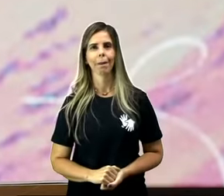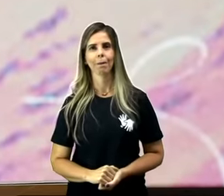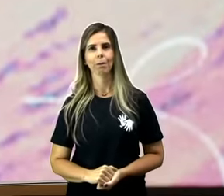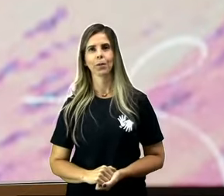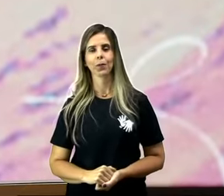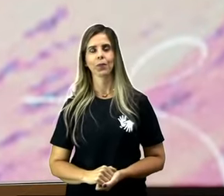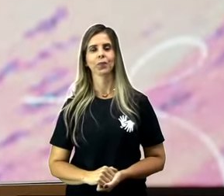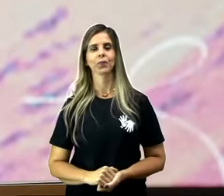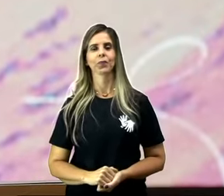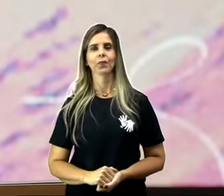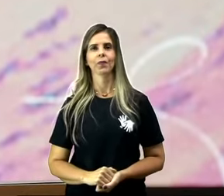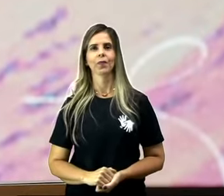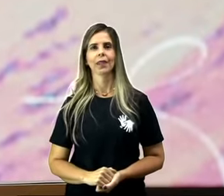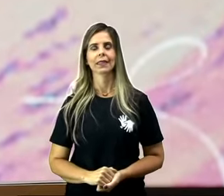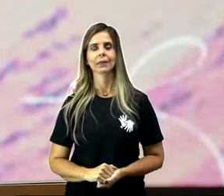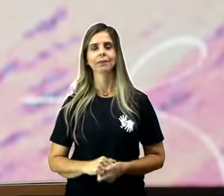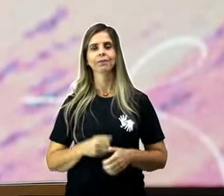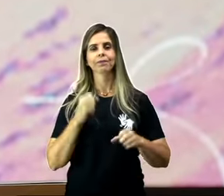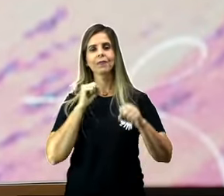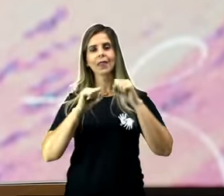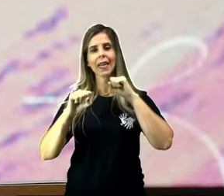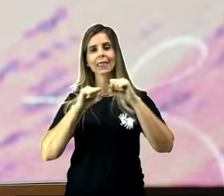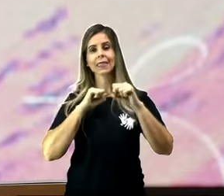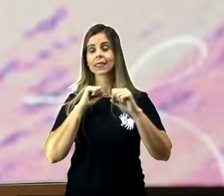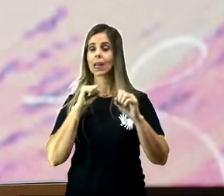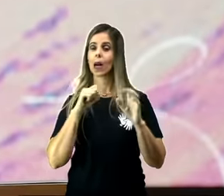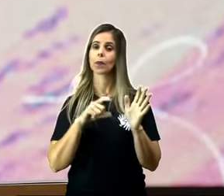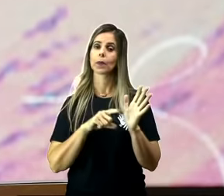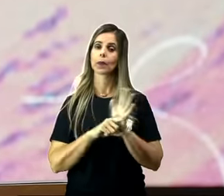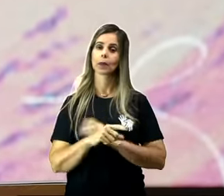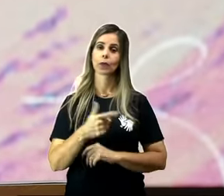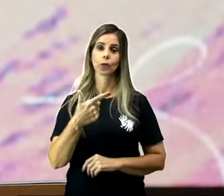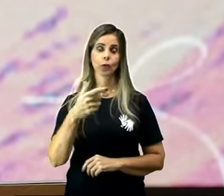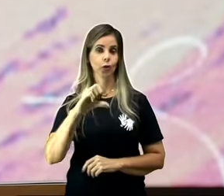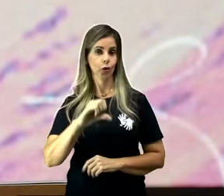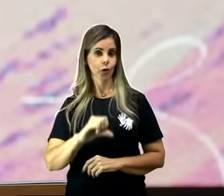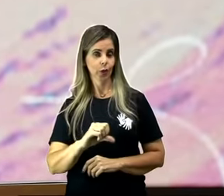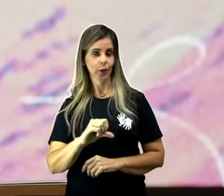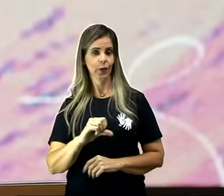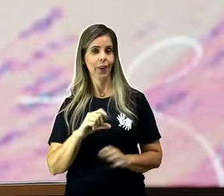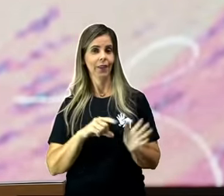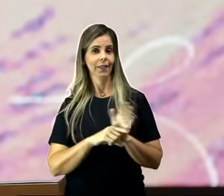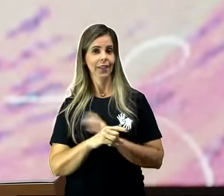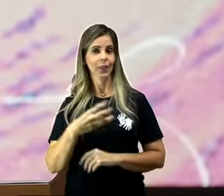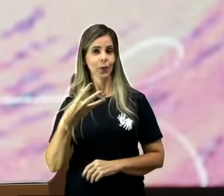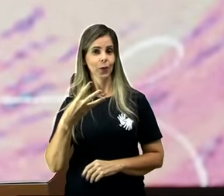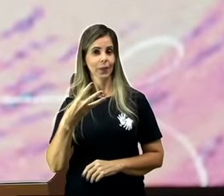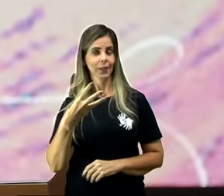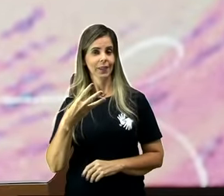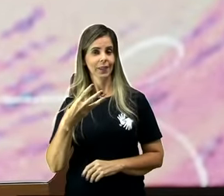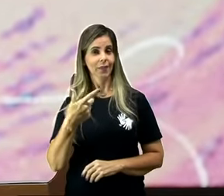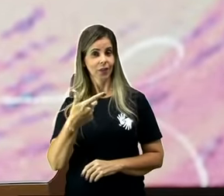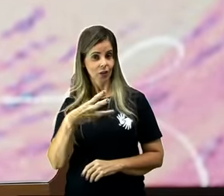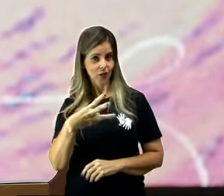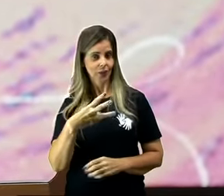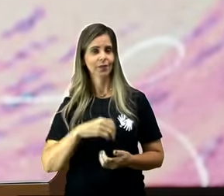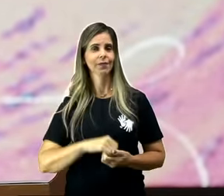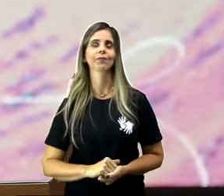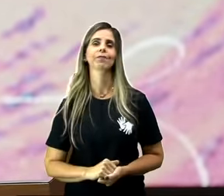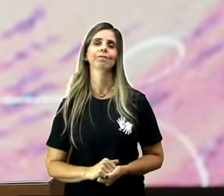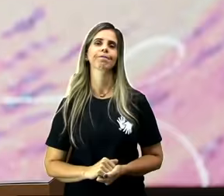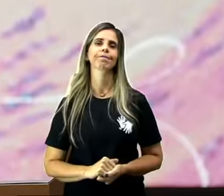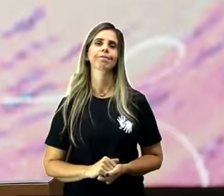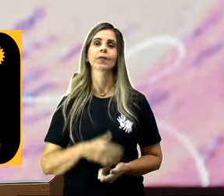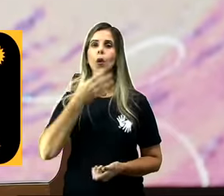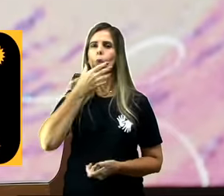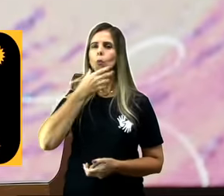Tecladista pode vir já, tá? Salmo 29, versículo 3 diz que a voz do Senhor ressoa sobre as águas. O Deus da glória troveja, o Senhor troveja sobre muitas